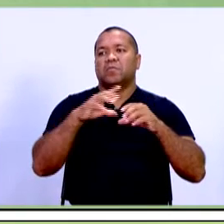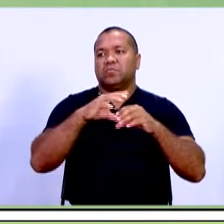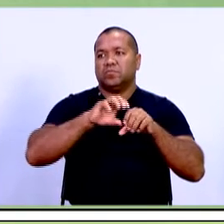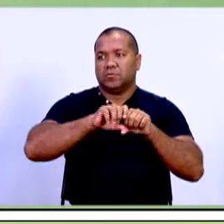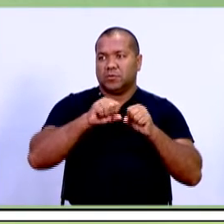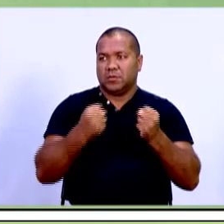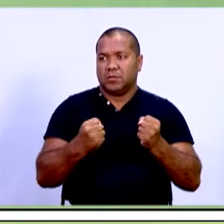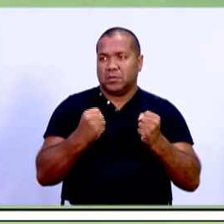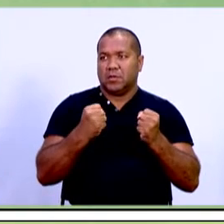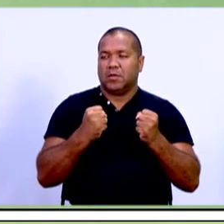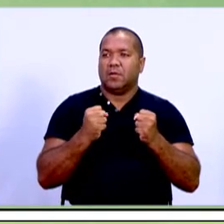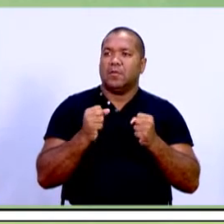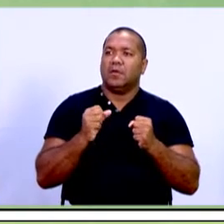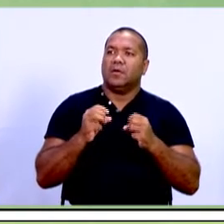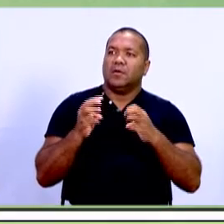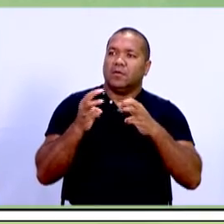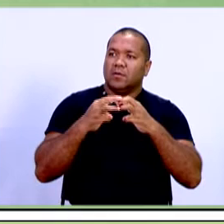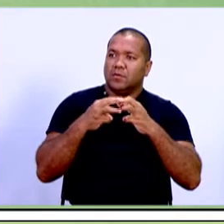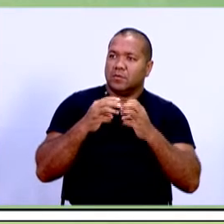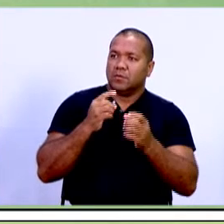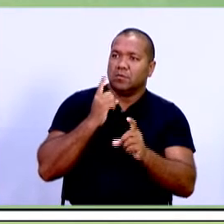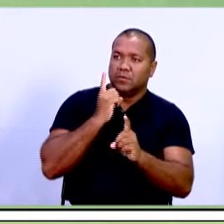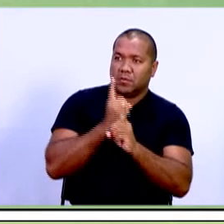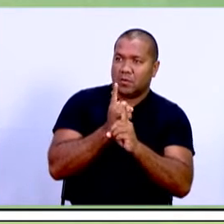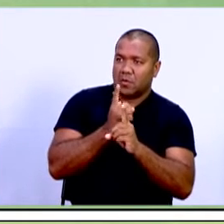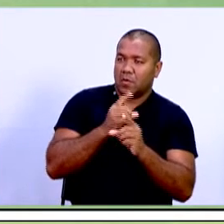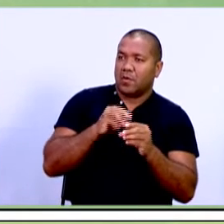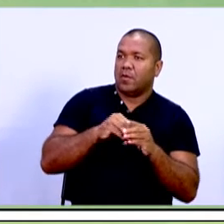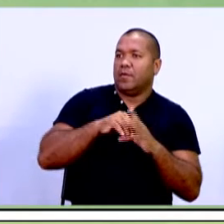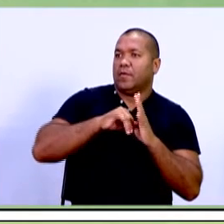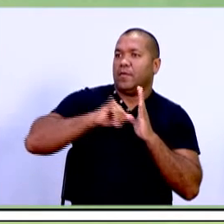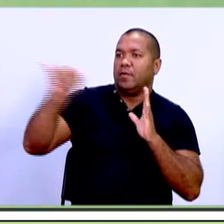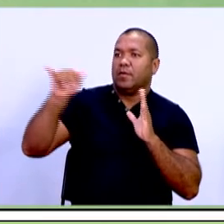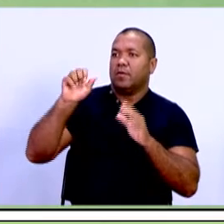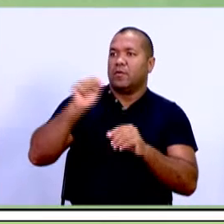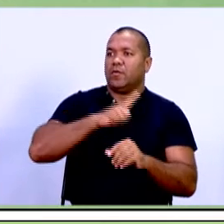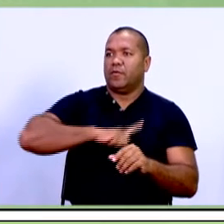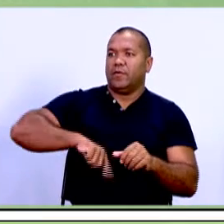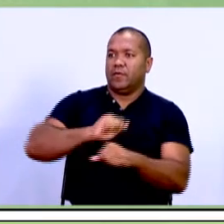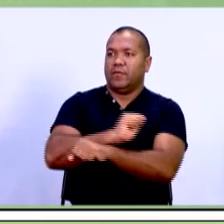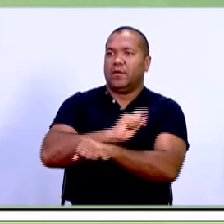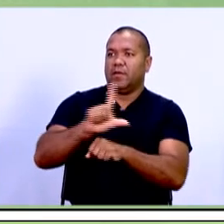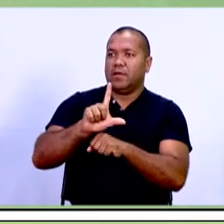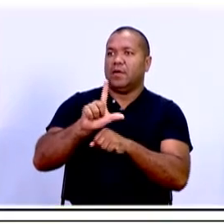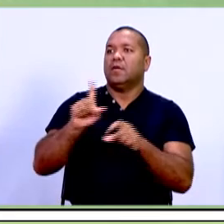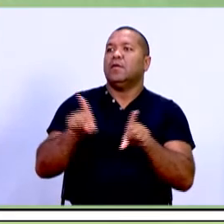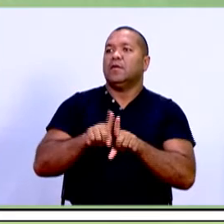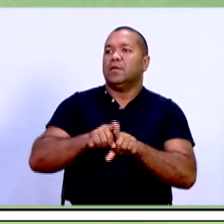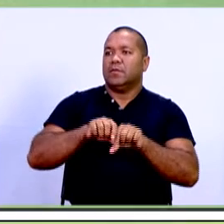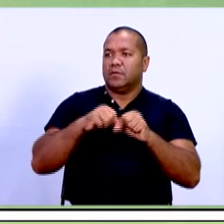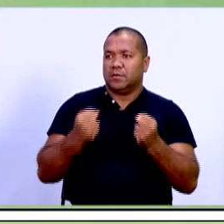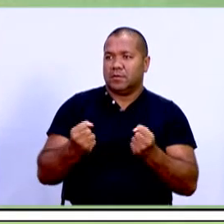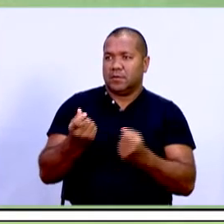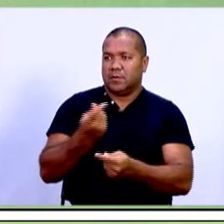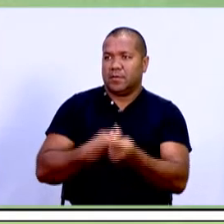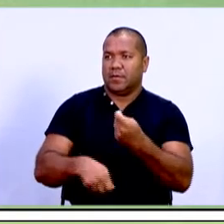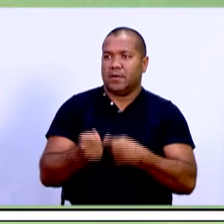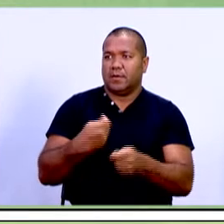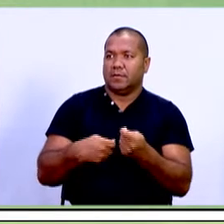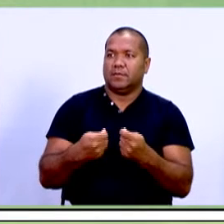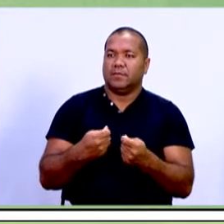Instituto acessa e manda informação para o governo federal, e também os sistemas administrativos.